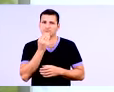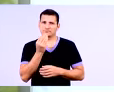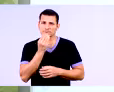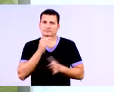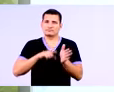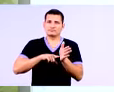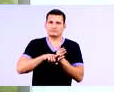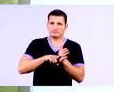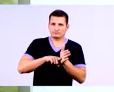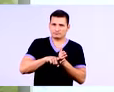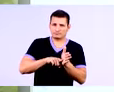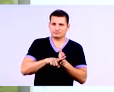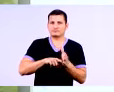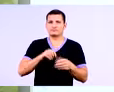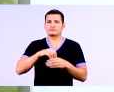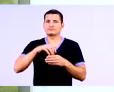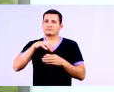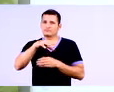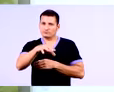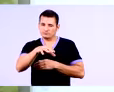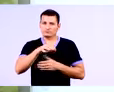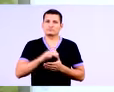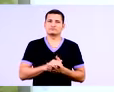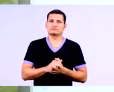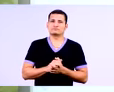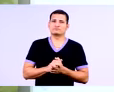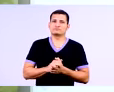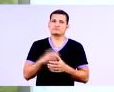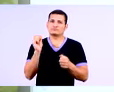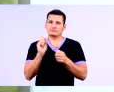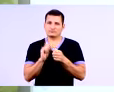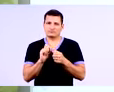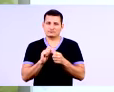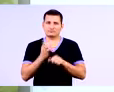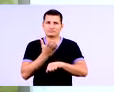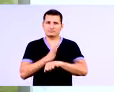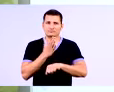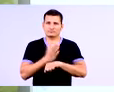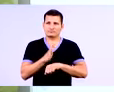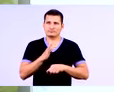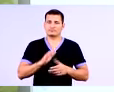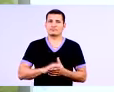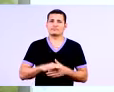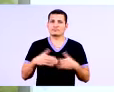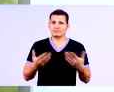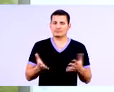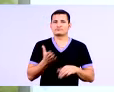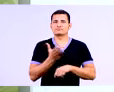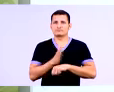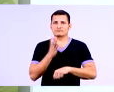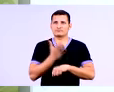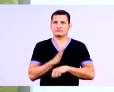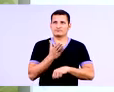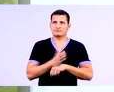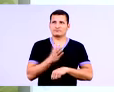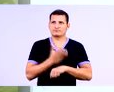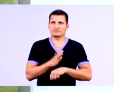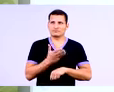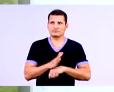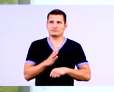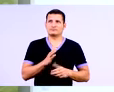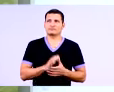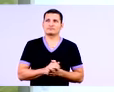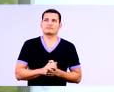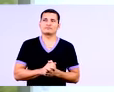de buscar conteúdos, de realizar a atividade e, enfim, treinar o proposto na